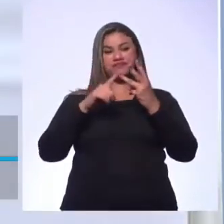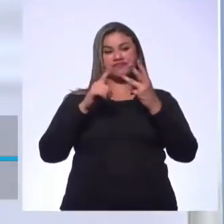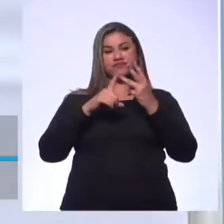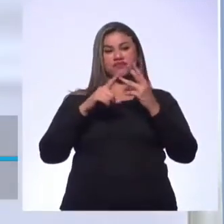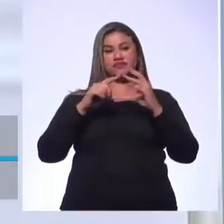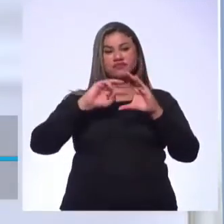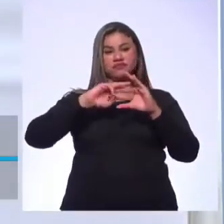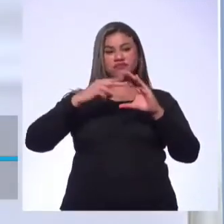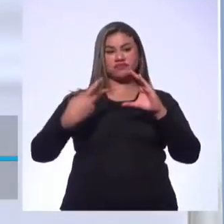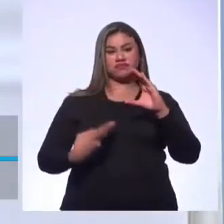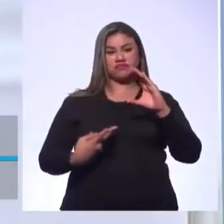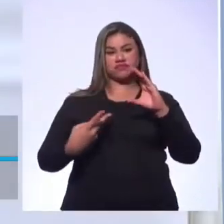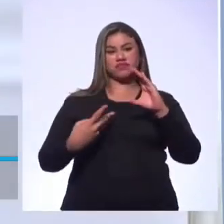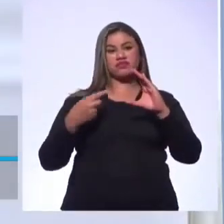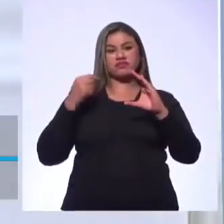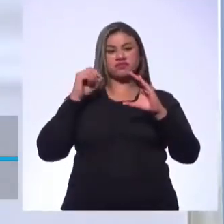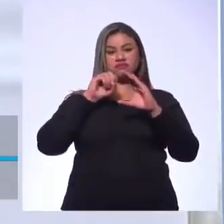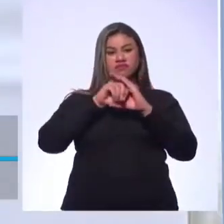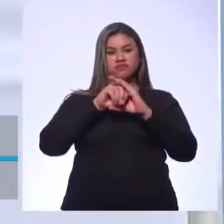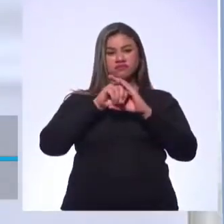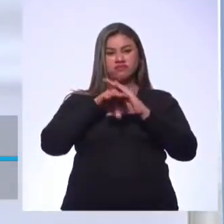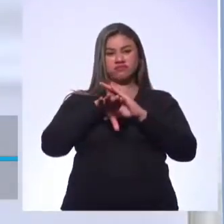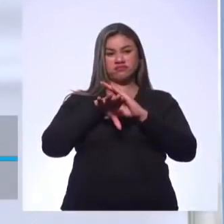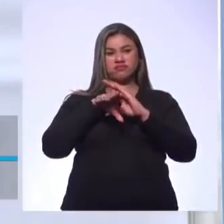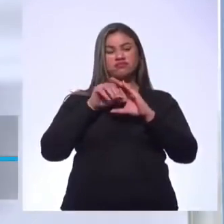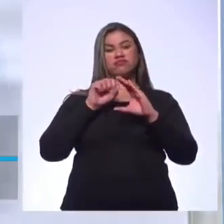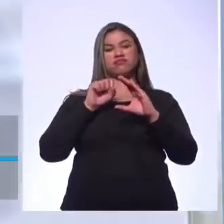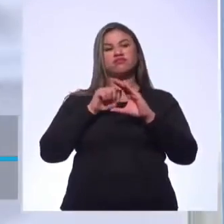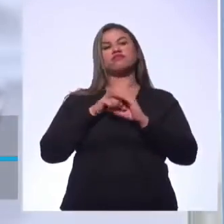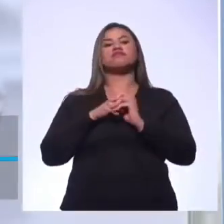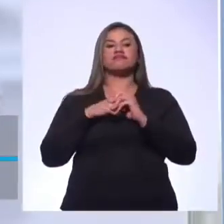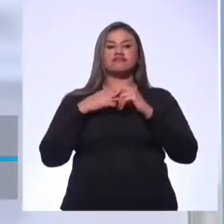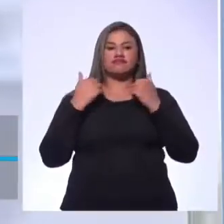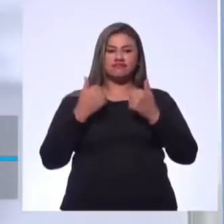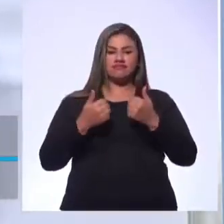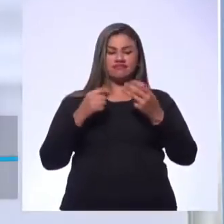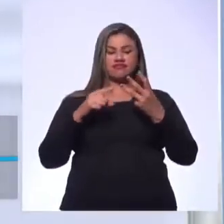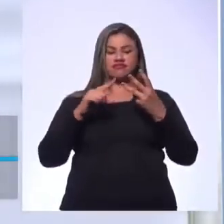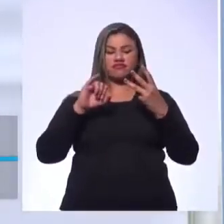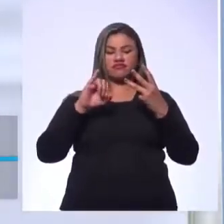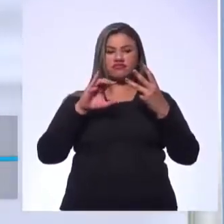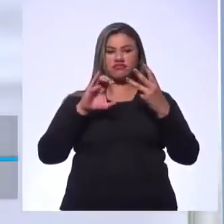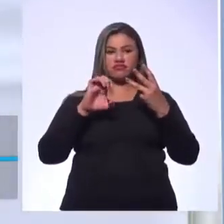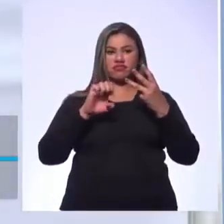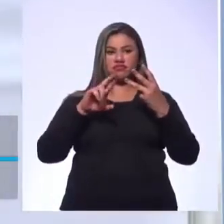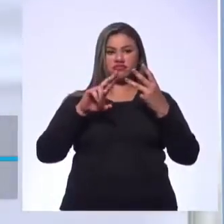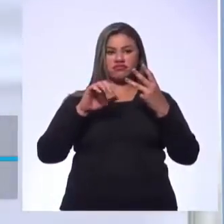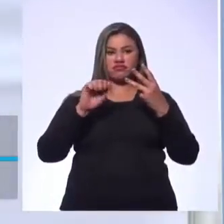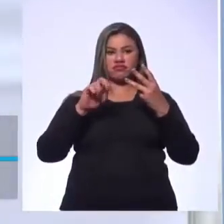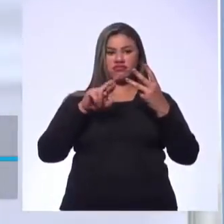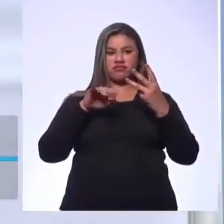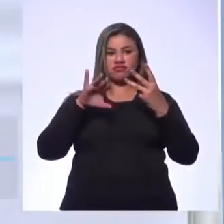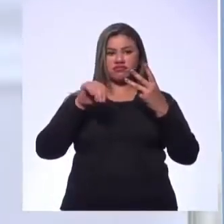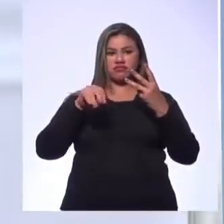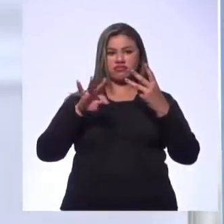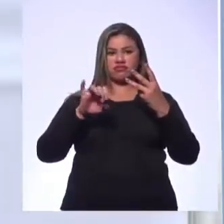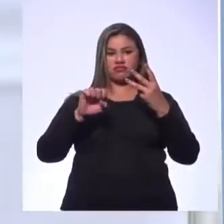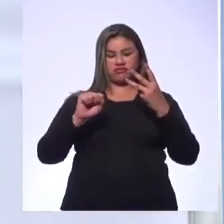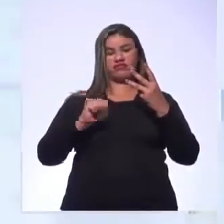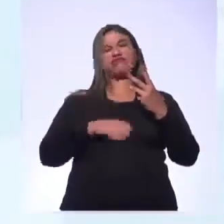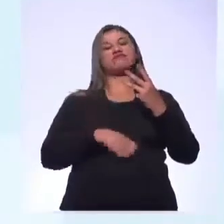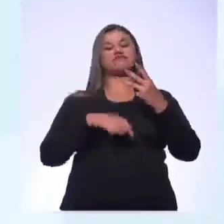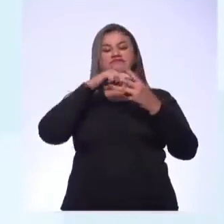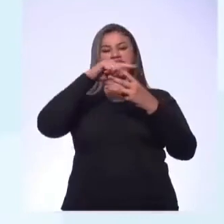o tema, né, vai ficando cada vez mais claro. Tá bom? Pelo menos é assim que funciona comigo. Então vamos ver aqui, ó, o slide aí sobre